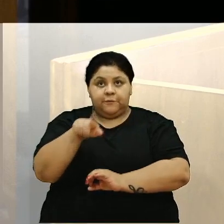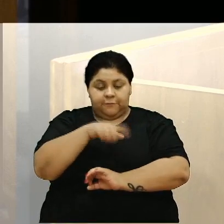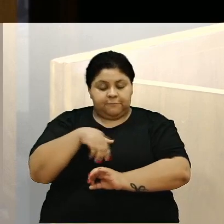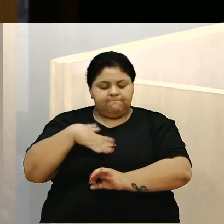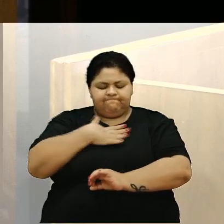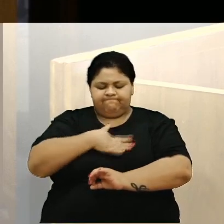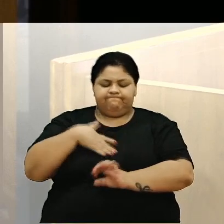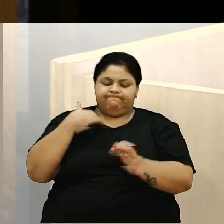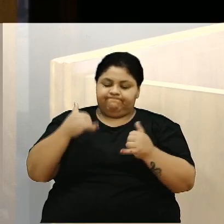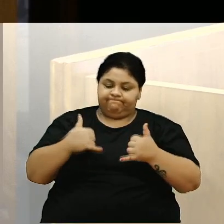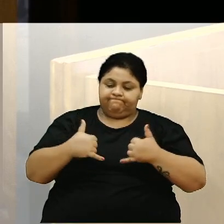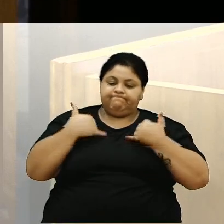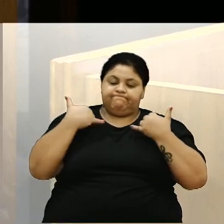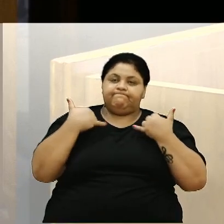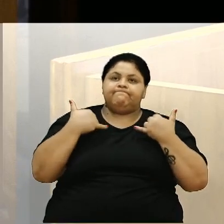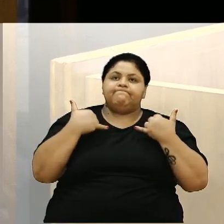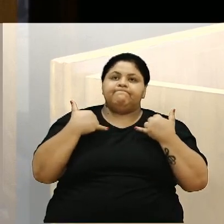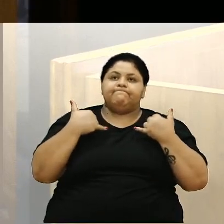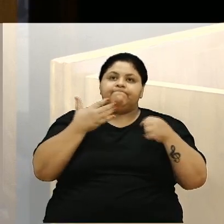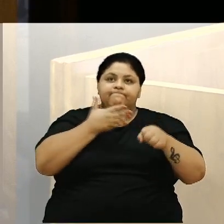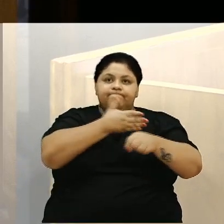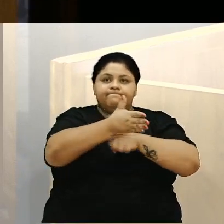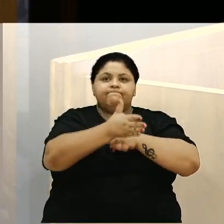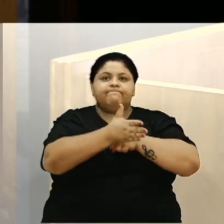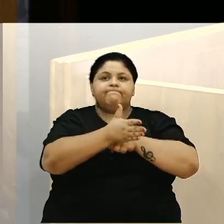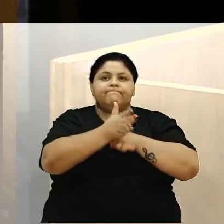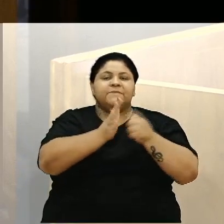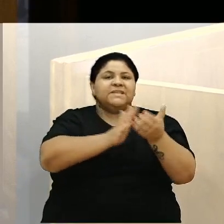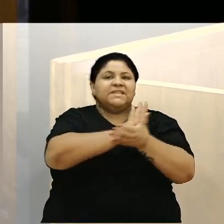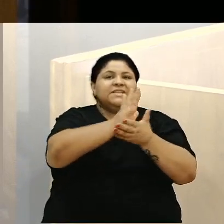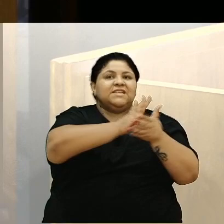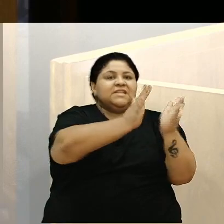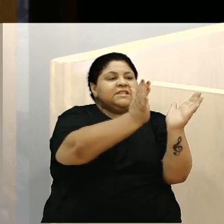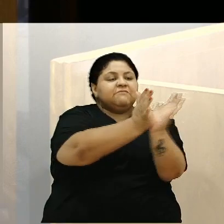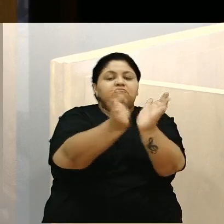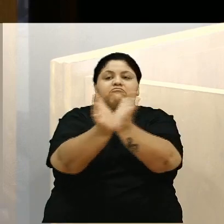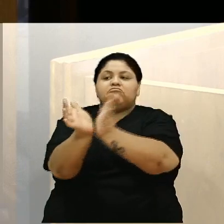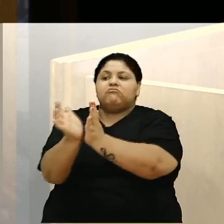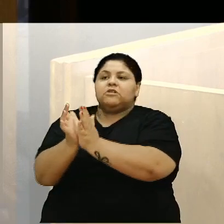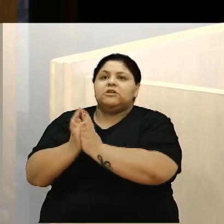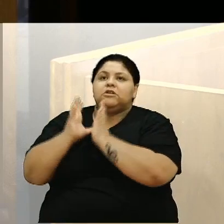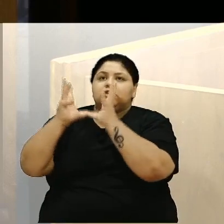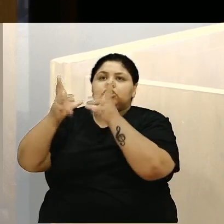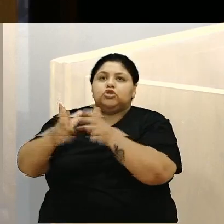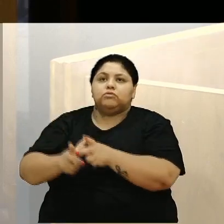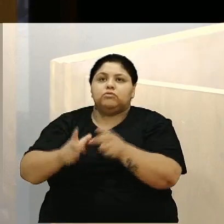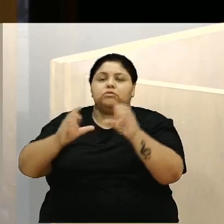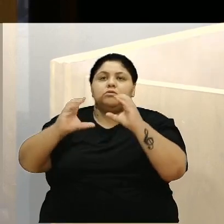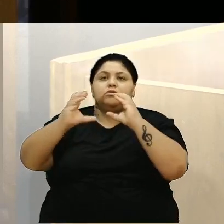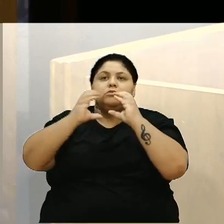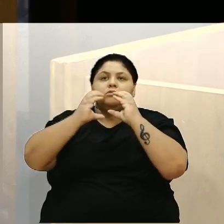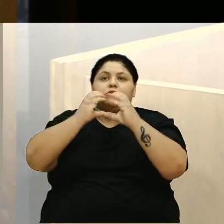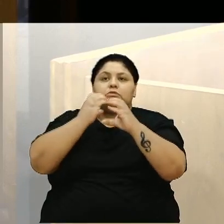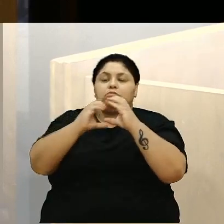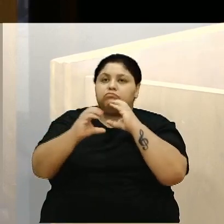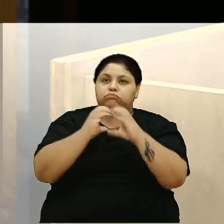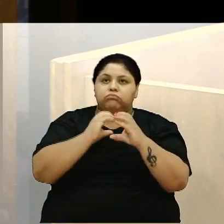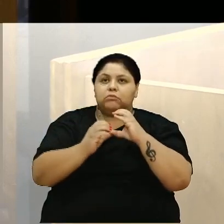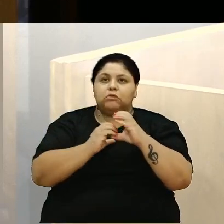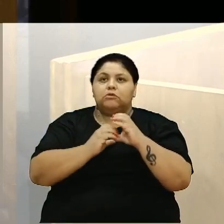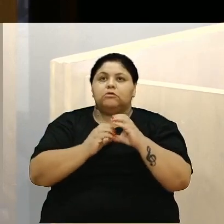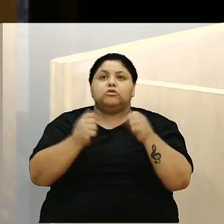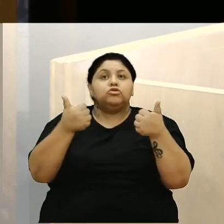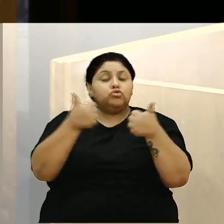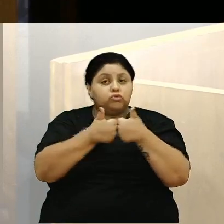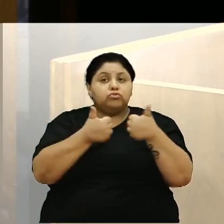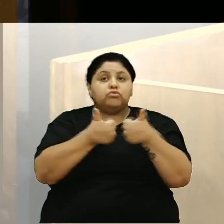como integrante da imprensa que sou, porque nenhum colega de todos os veículos de comunicação, ainda que não sejam promotores